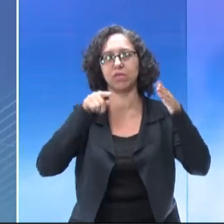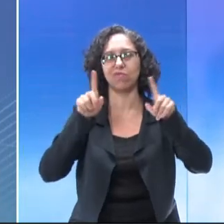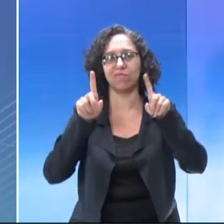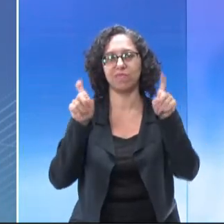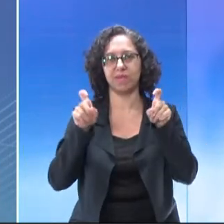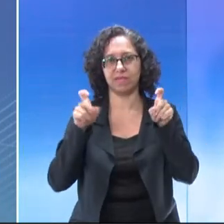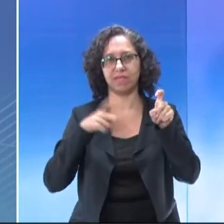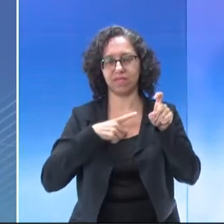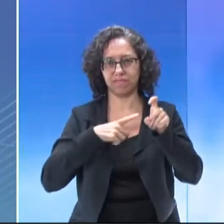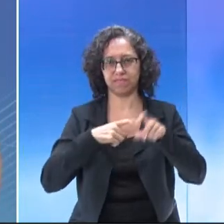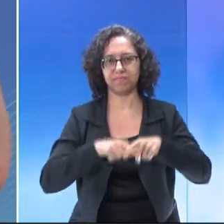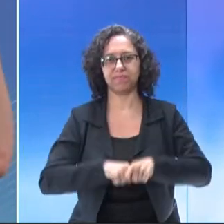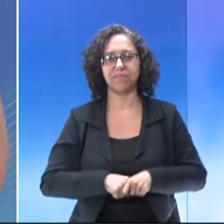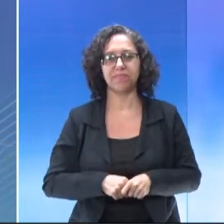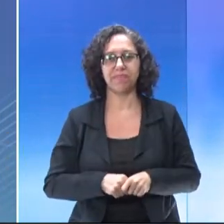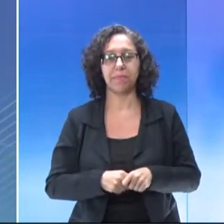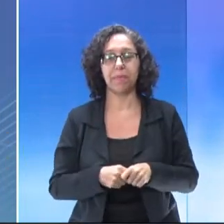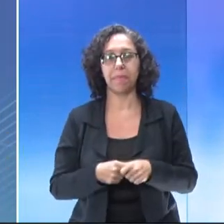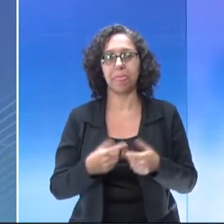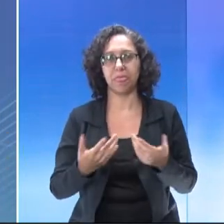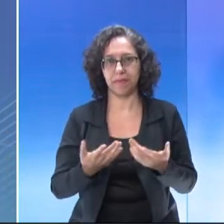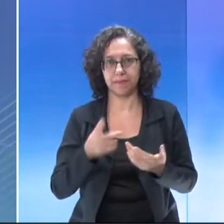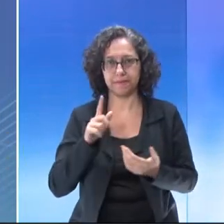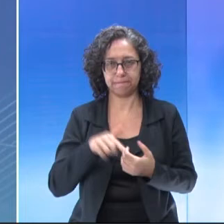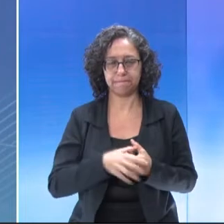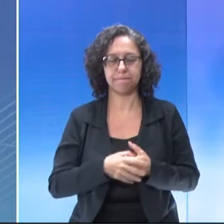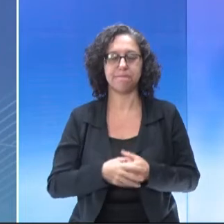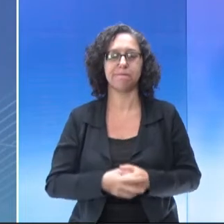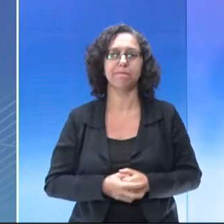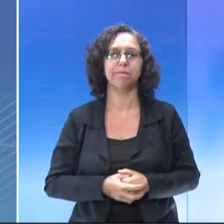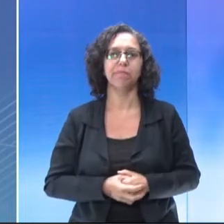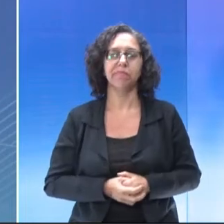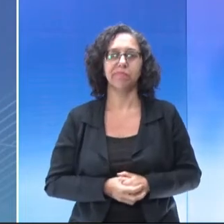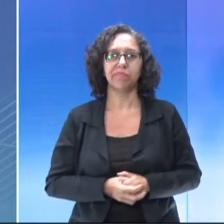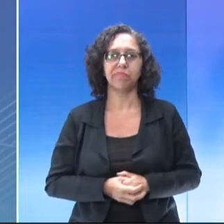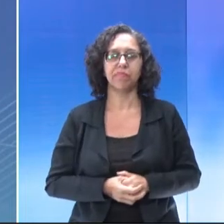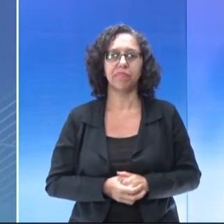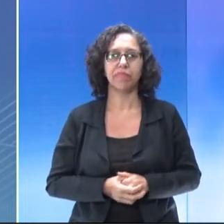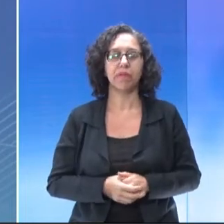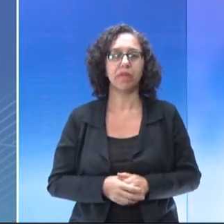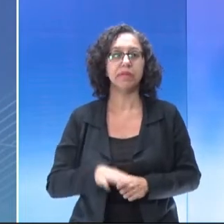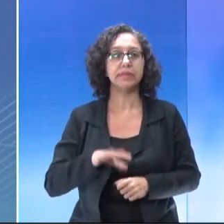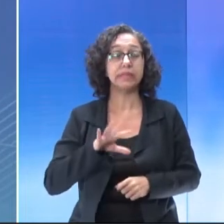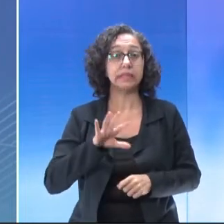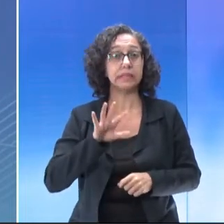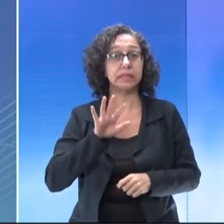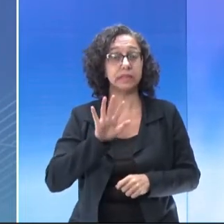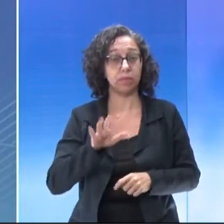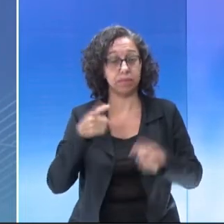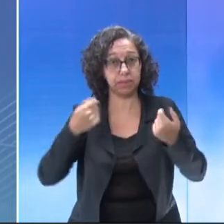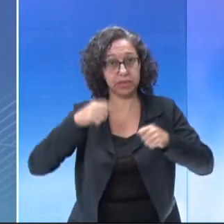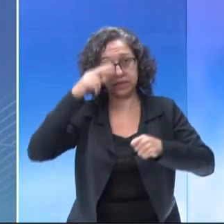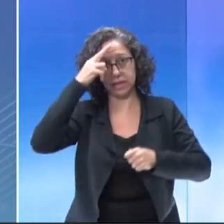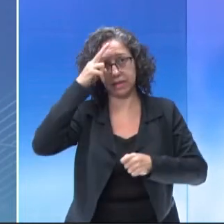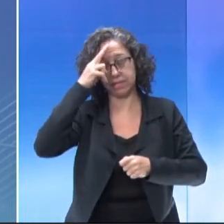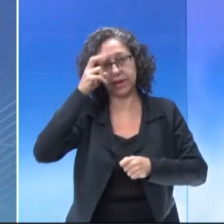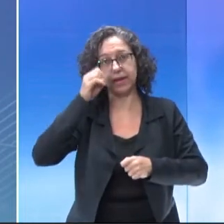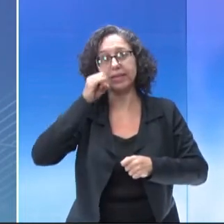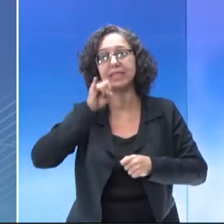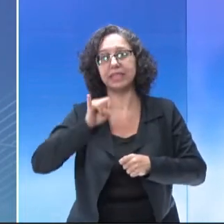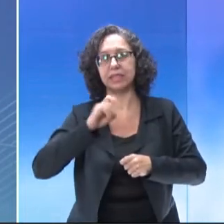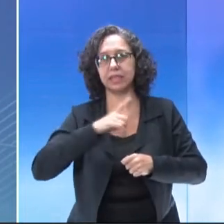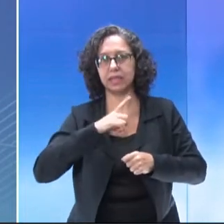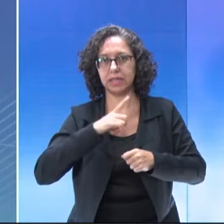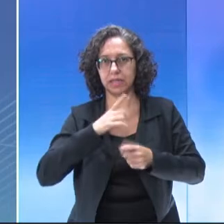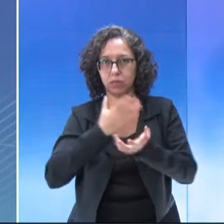início e no final. Dois acentos gráficos. Para isso, tenho que lembrar que quando eu faço